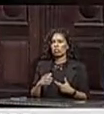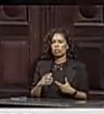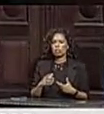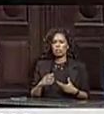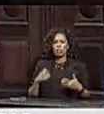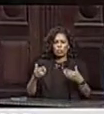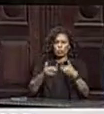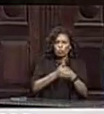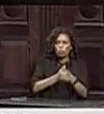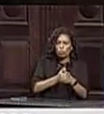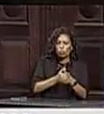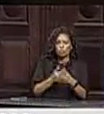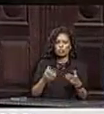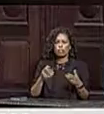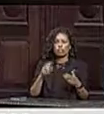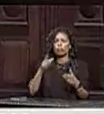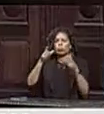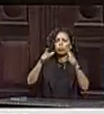perícia.